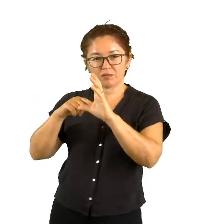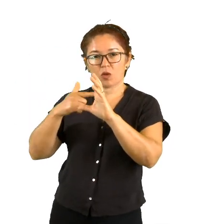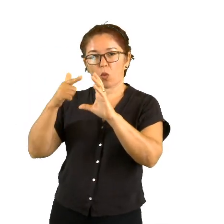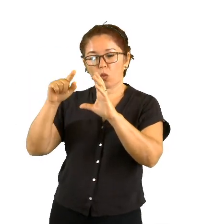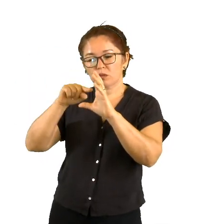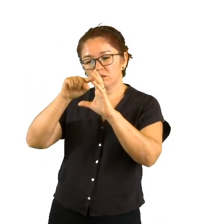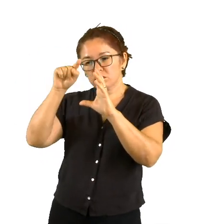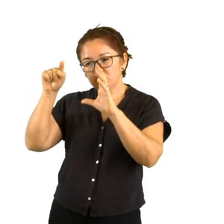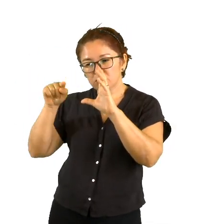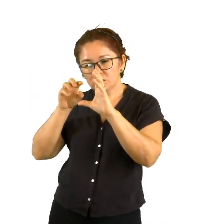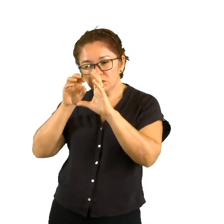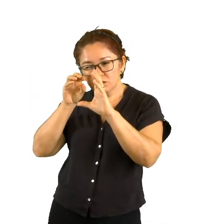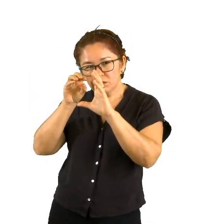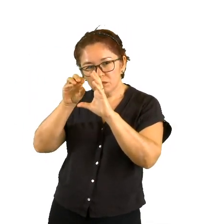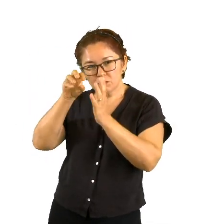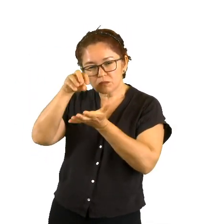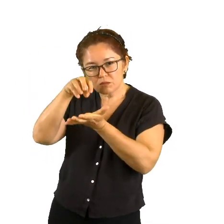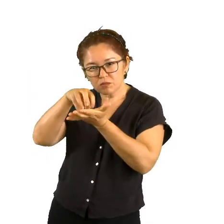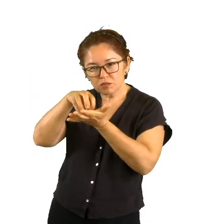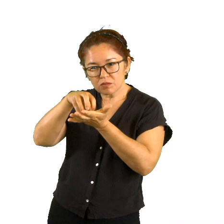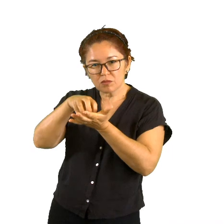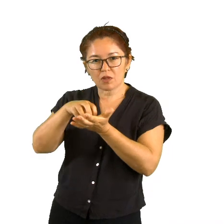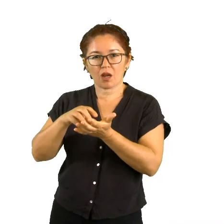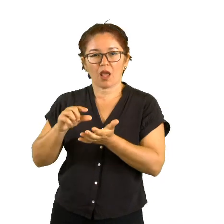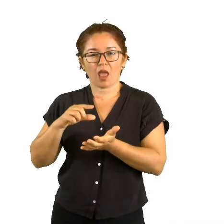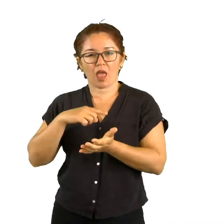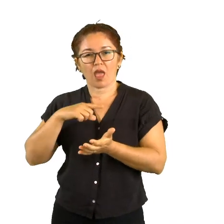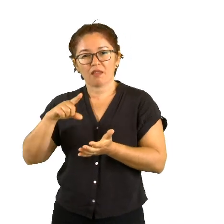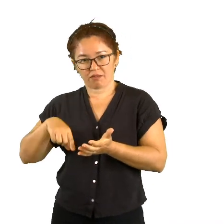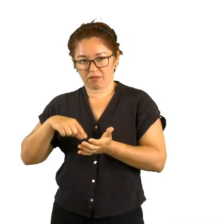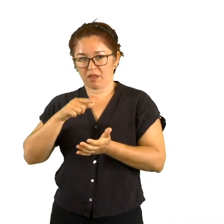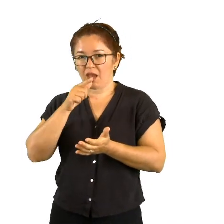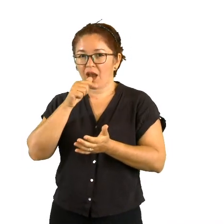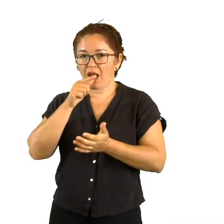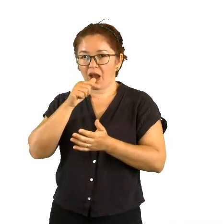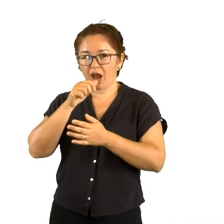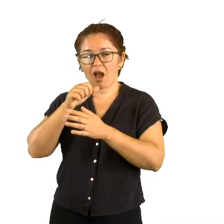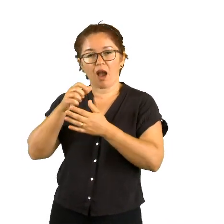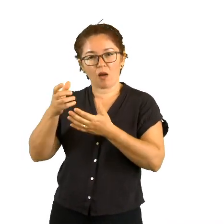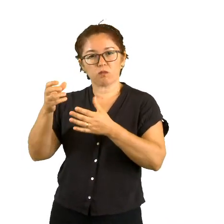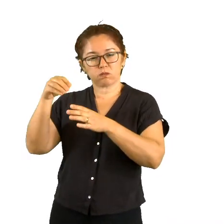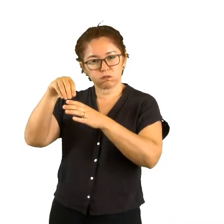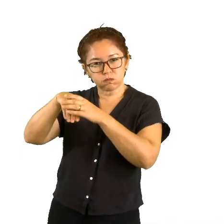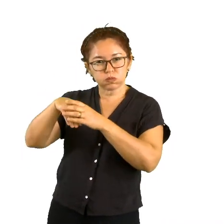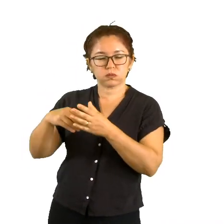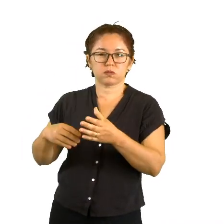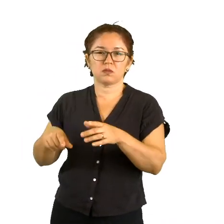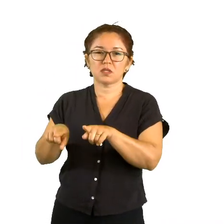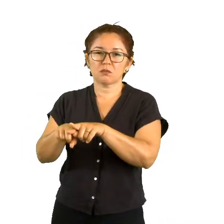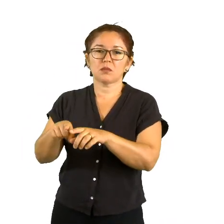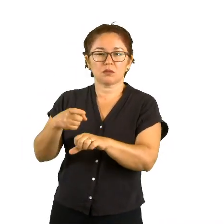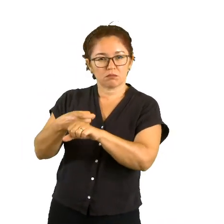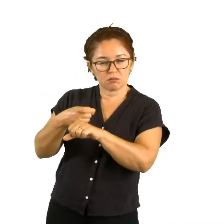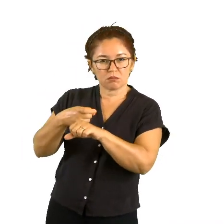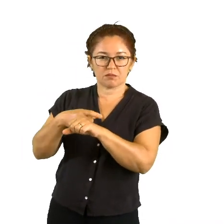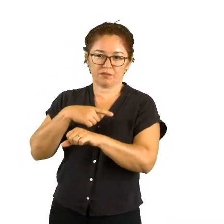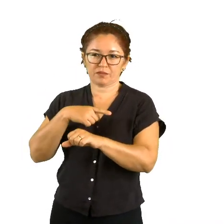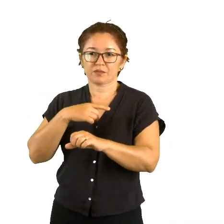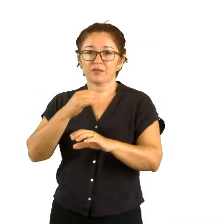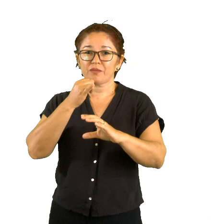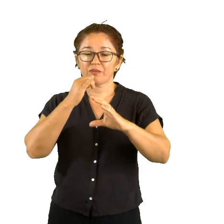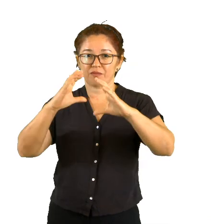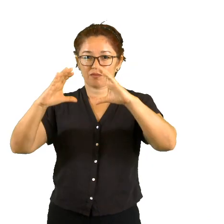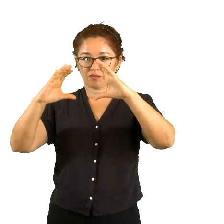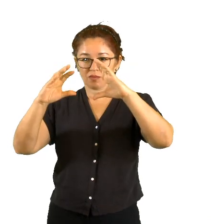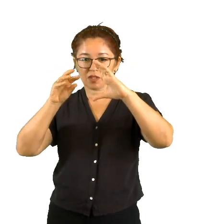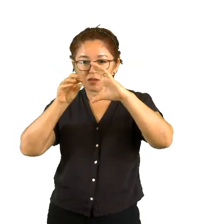parte sólida e uma parte líquida, assim como a Terra também. E esse núcleo ele é muito rico em